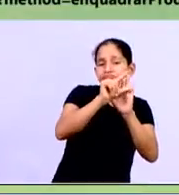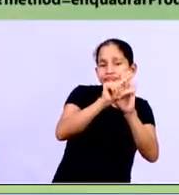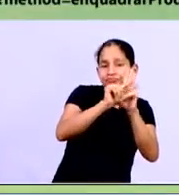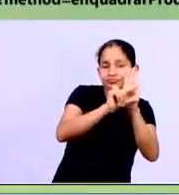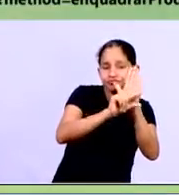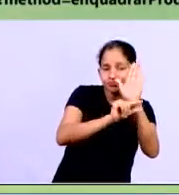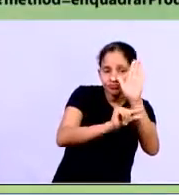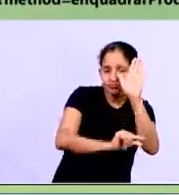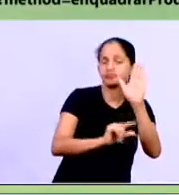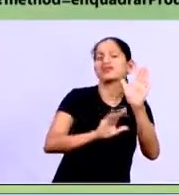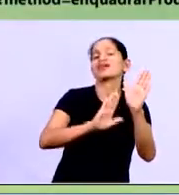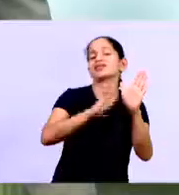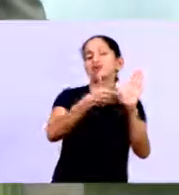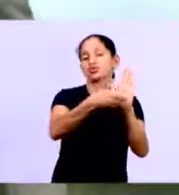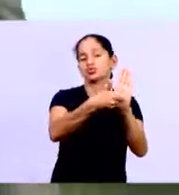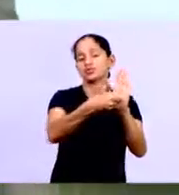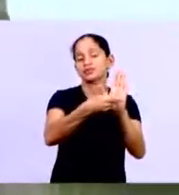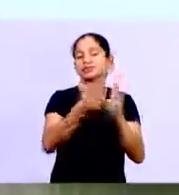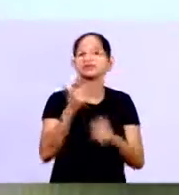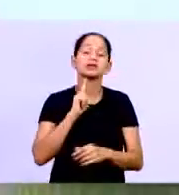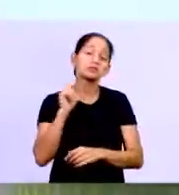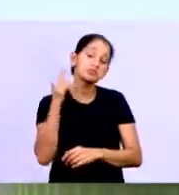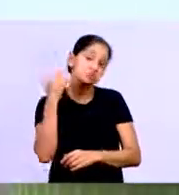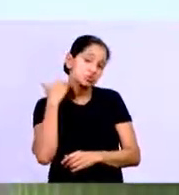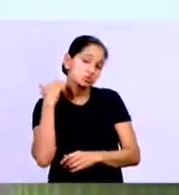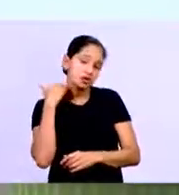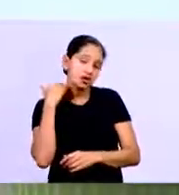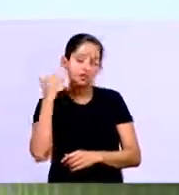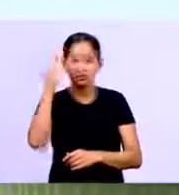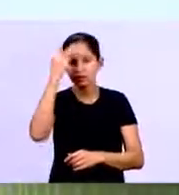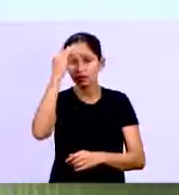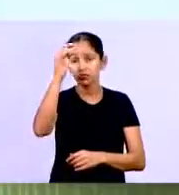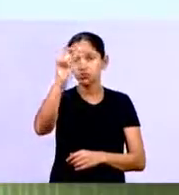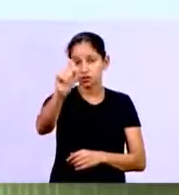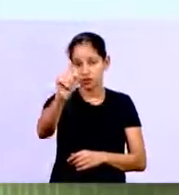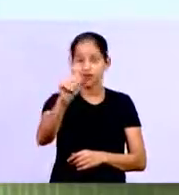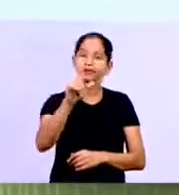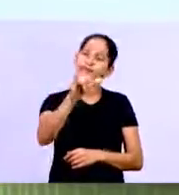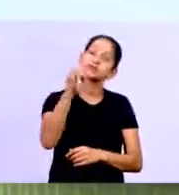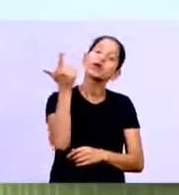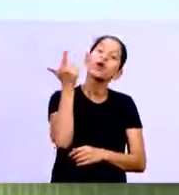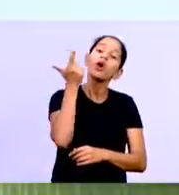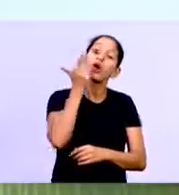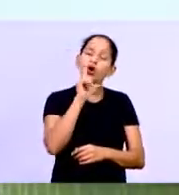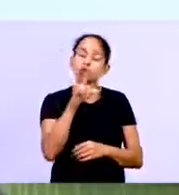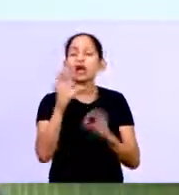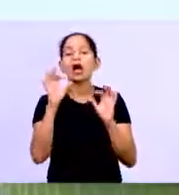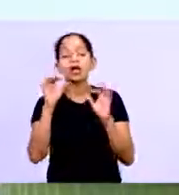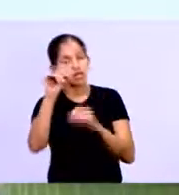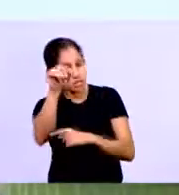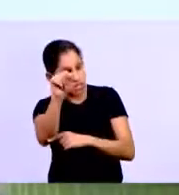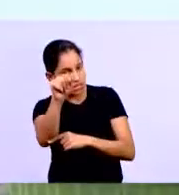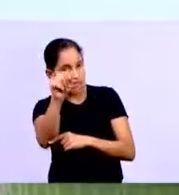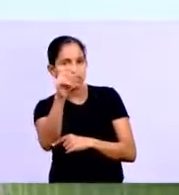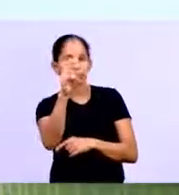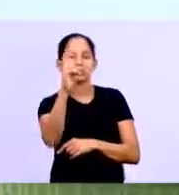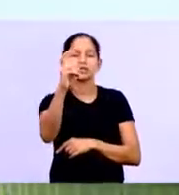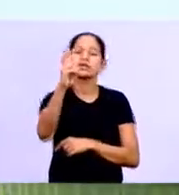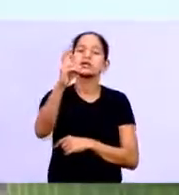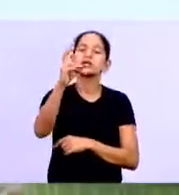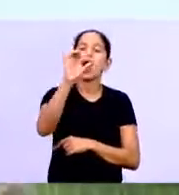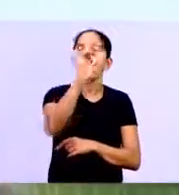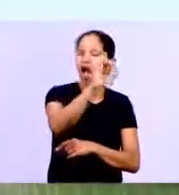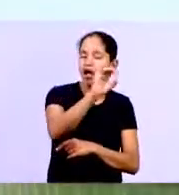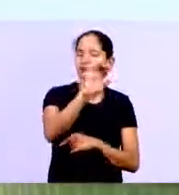caindo com o tempo. Isso para o banco, ele entende como o seguinte: se você consegue pagar uma prestação de 500 e poucos